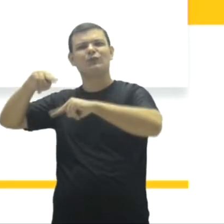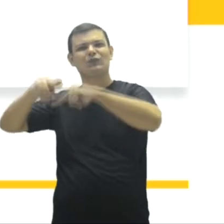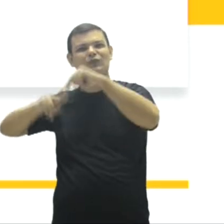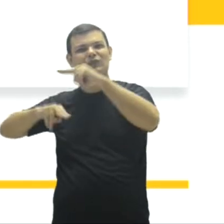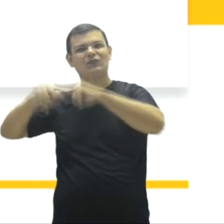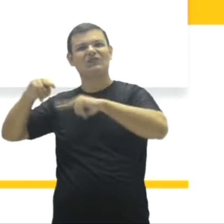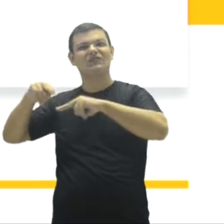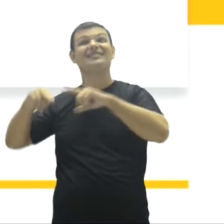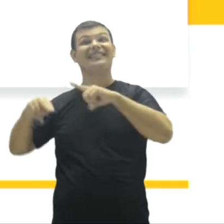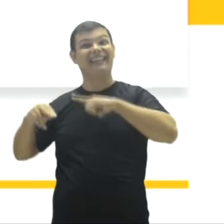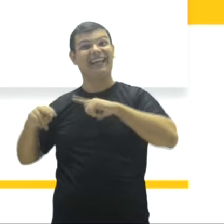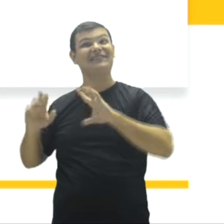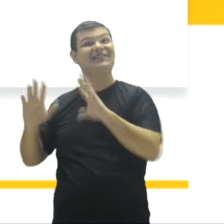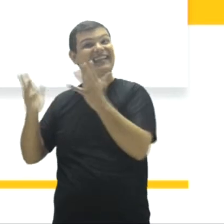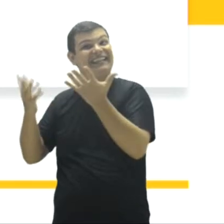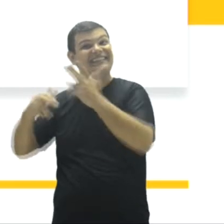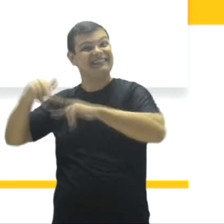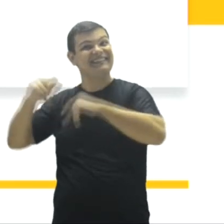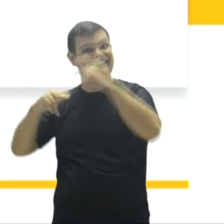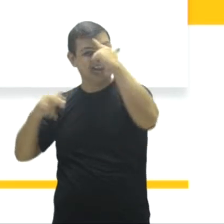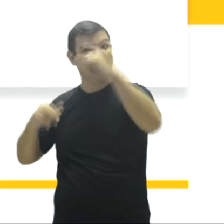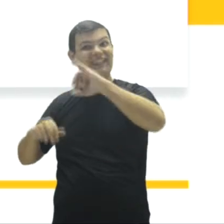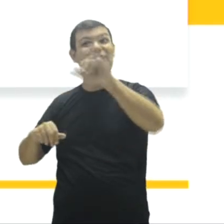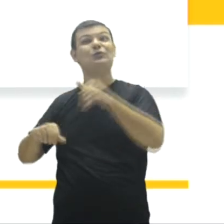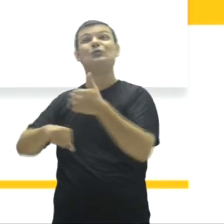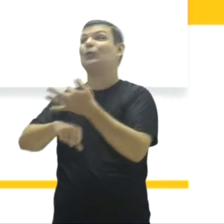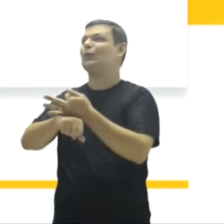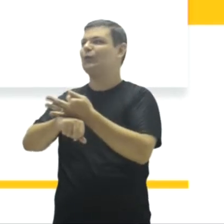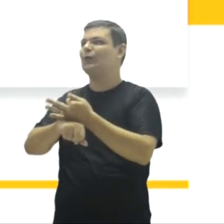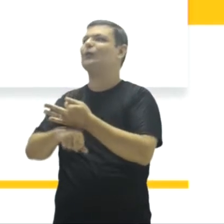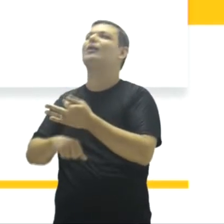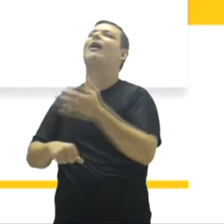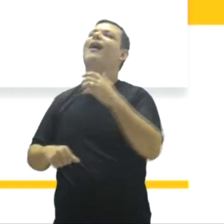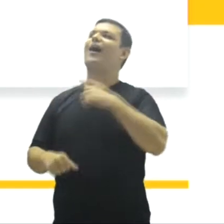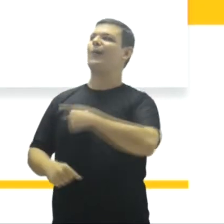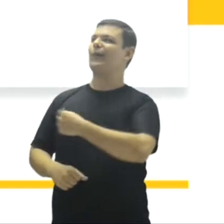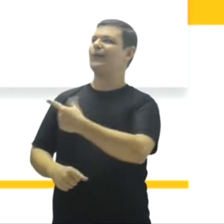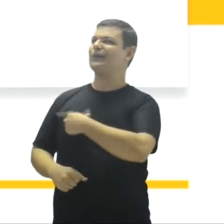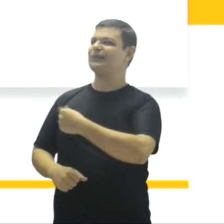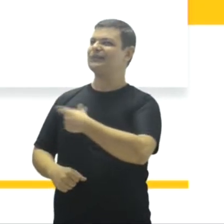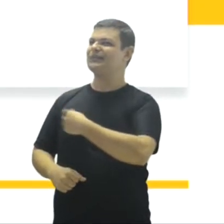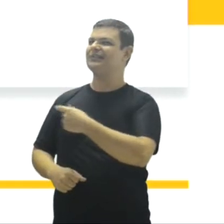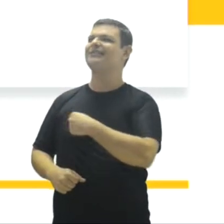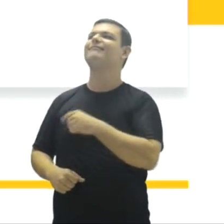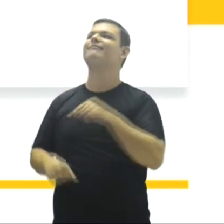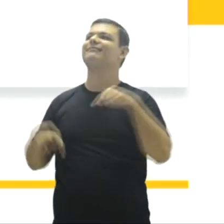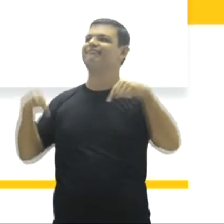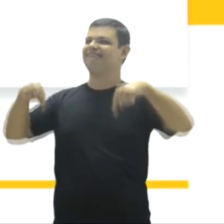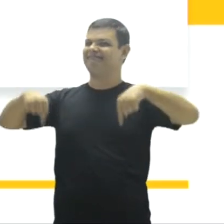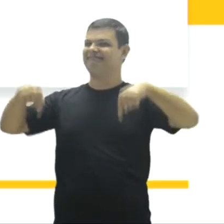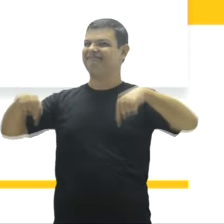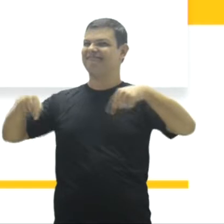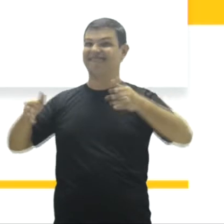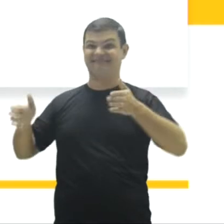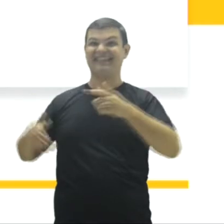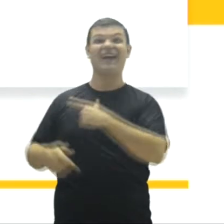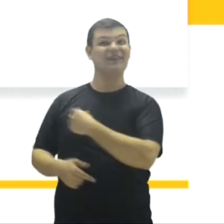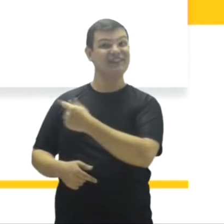tradicional festa junina, julho, agosto, agosto, o mês que nós